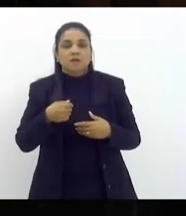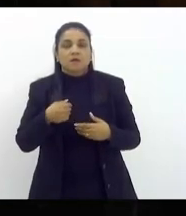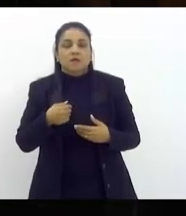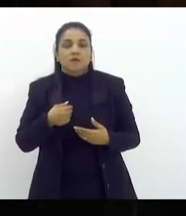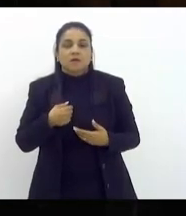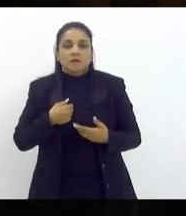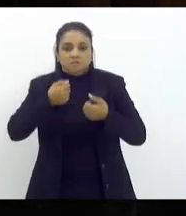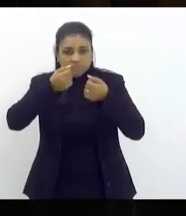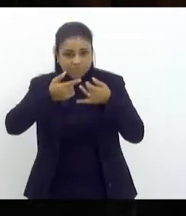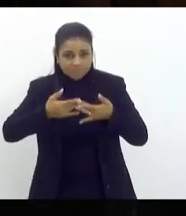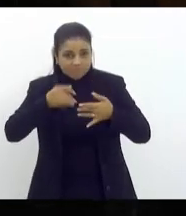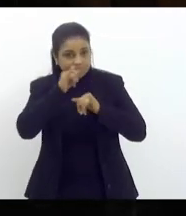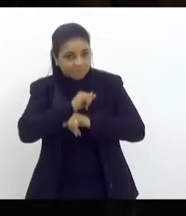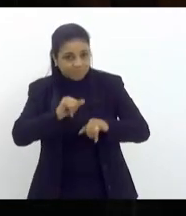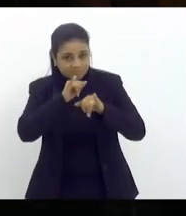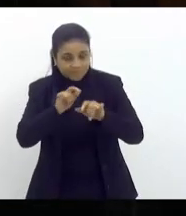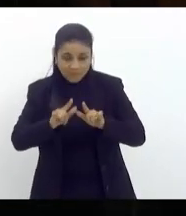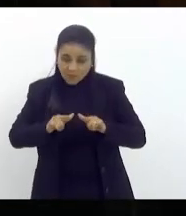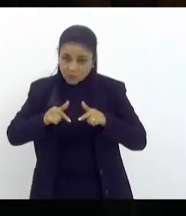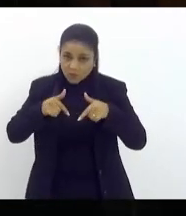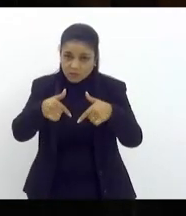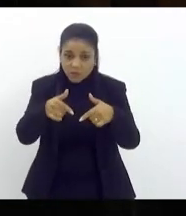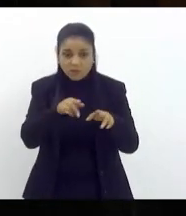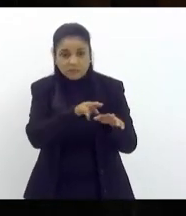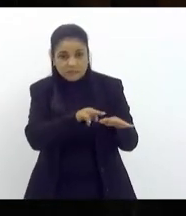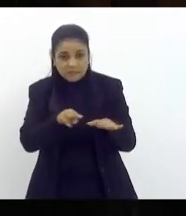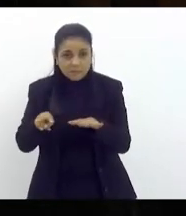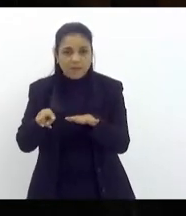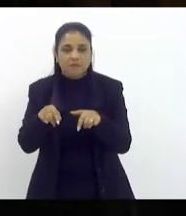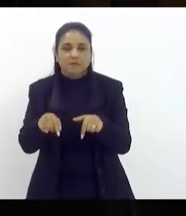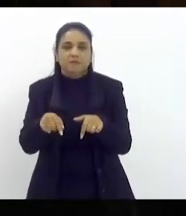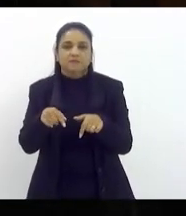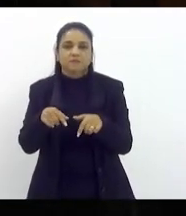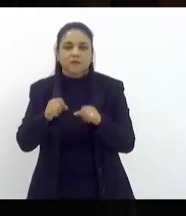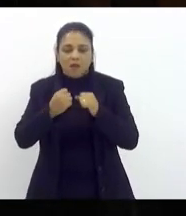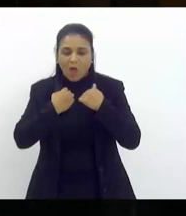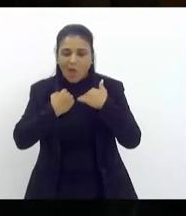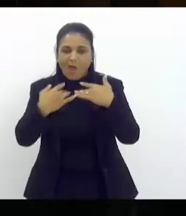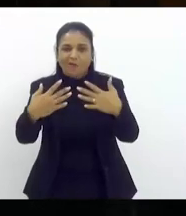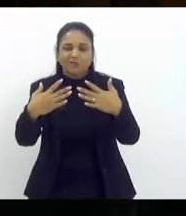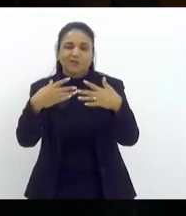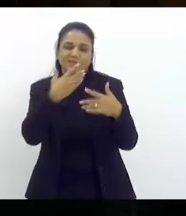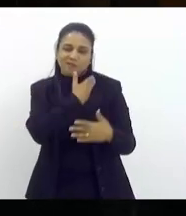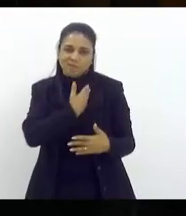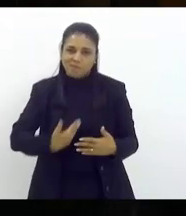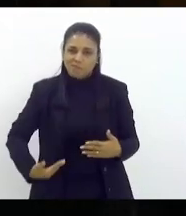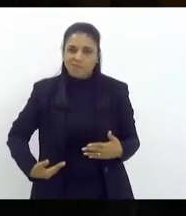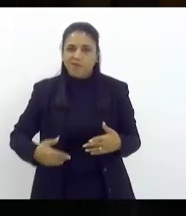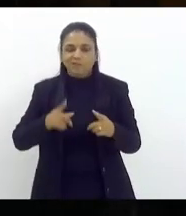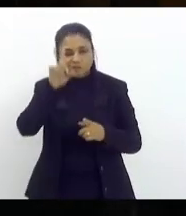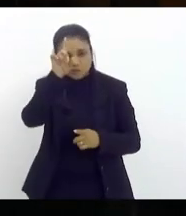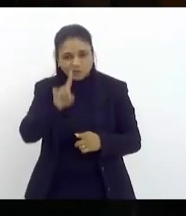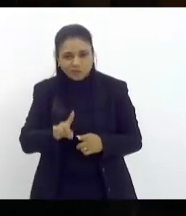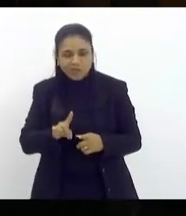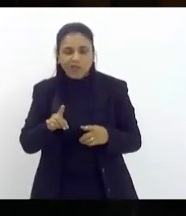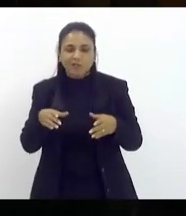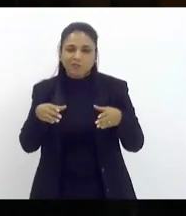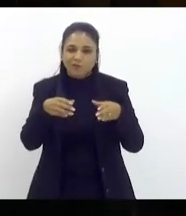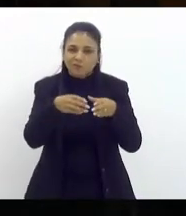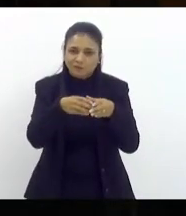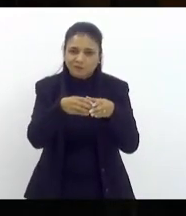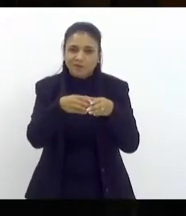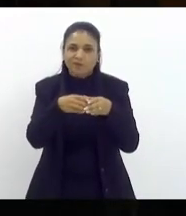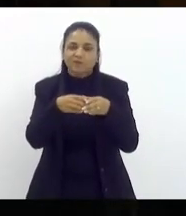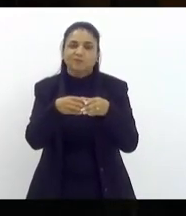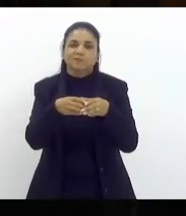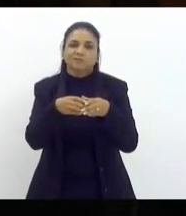da nossa atuação essa semana com relação a audiência pública da comissão de defesa dos direitos da mulher olhando para essa mulher